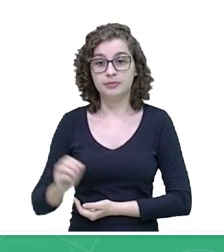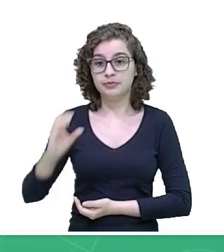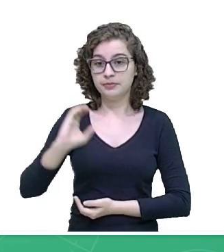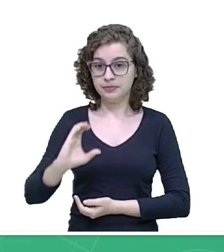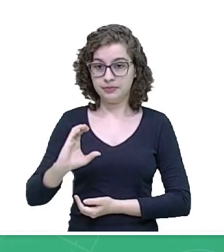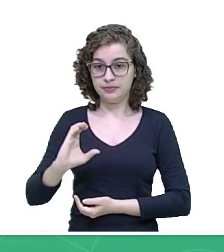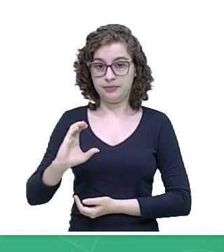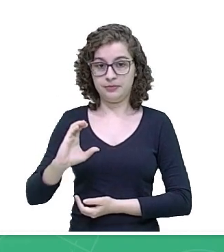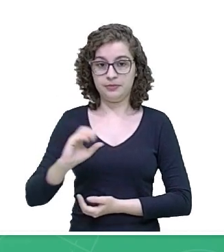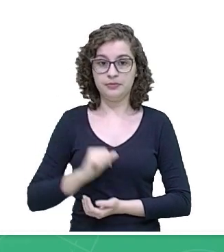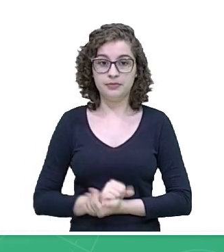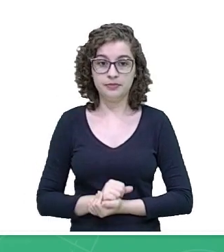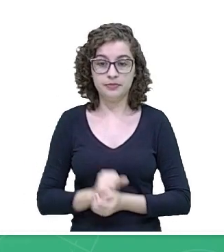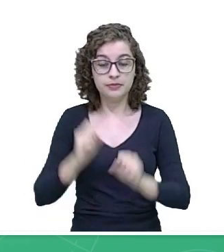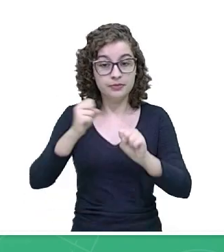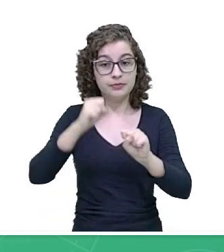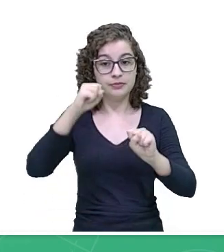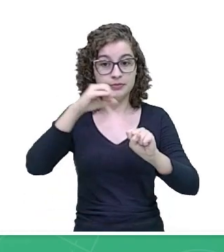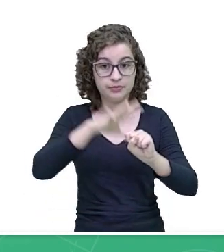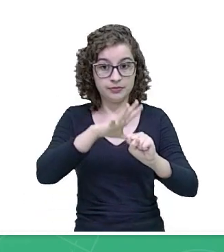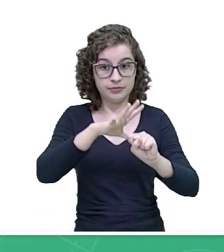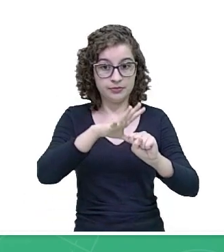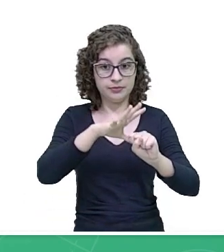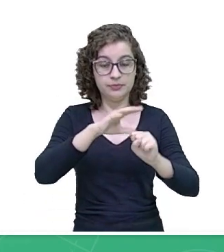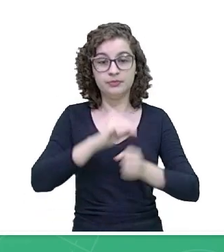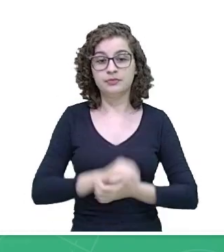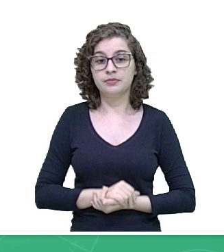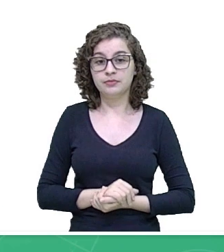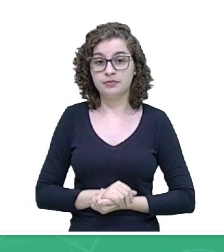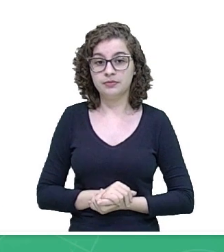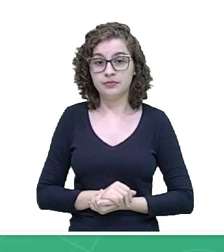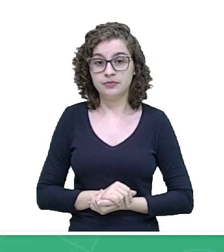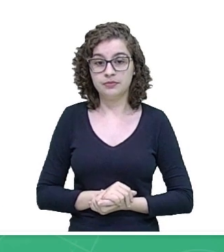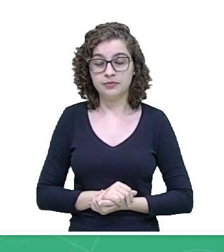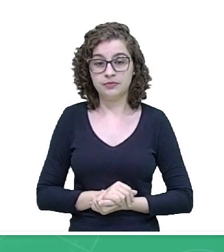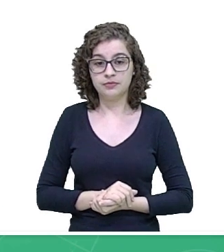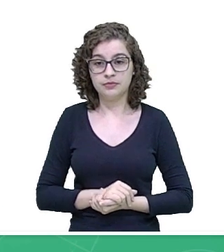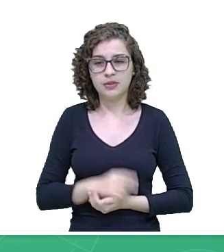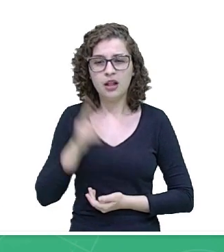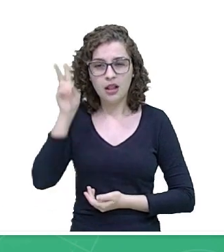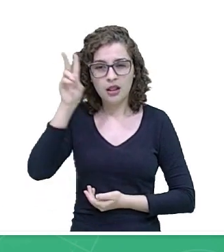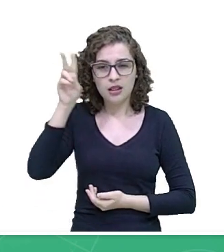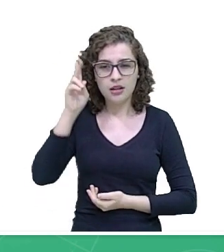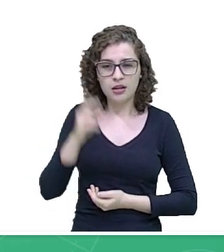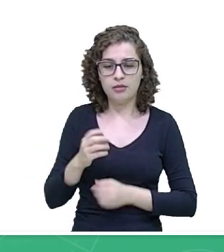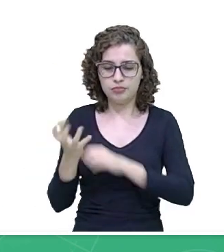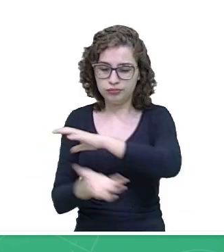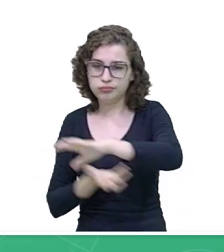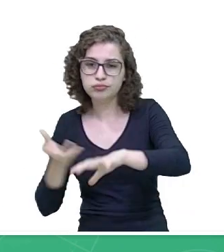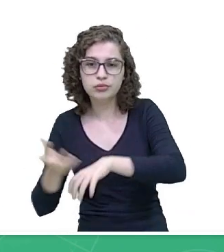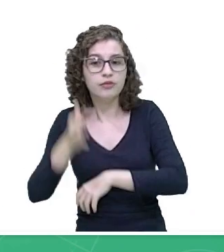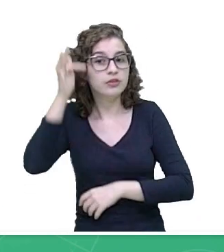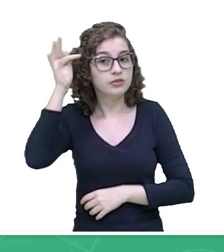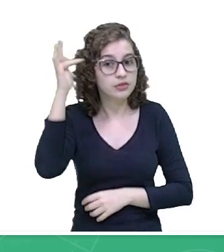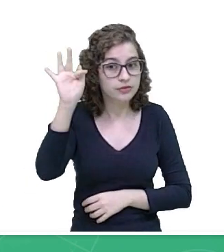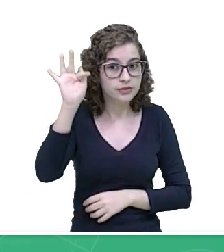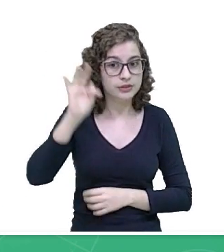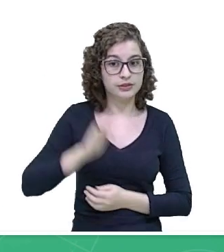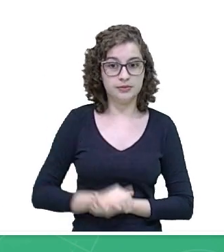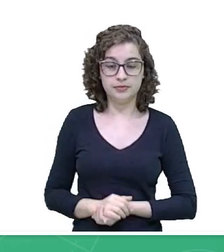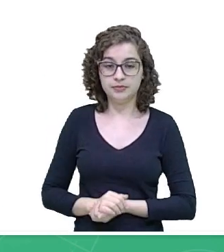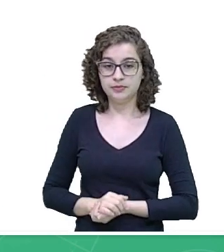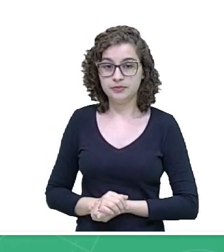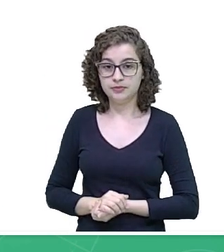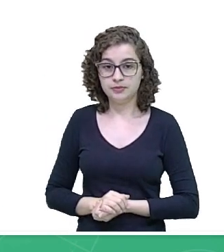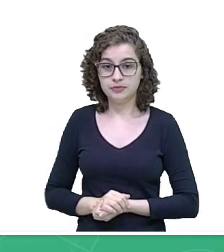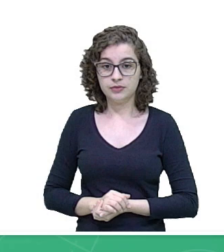gente? Caráter iluminista. Aquele mesmo que vai inspirar a Revolução Francesa, como vocês sabem, que vai